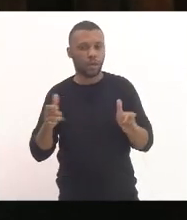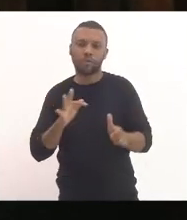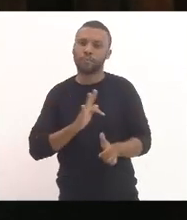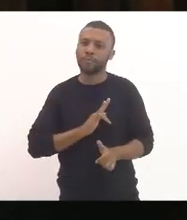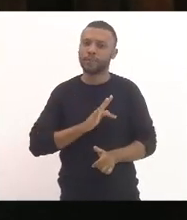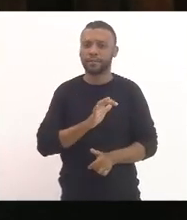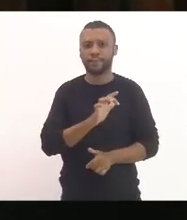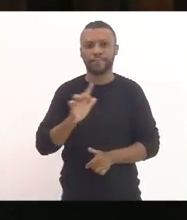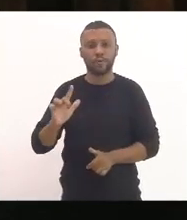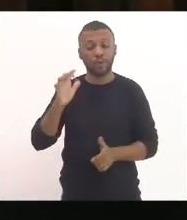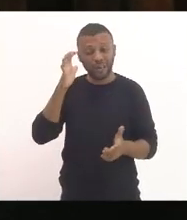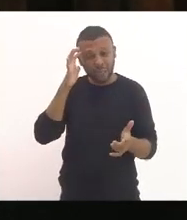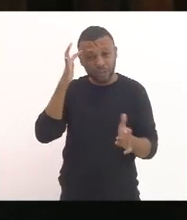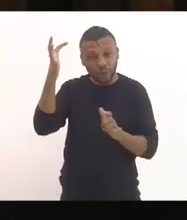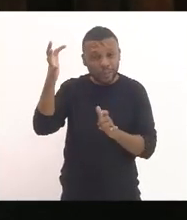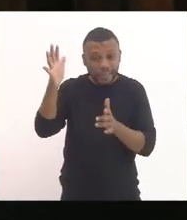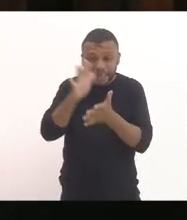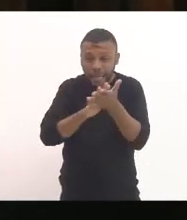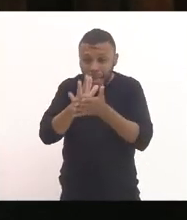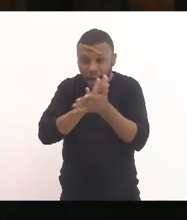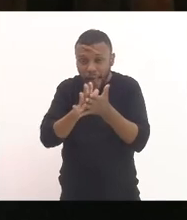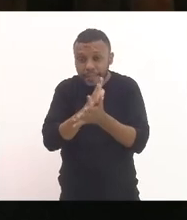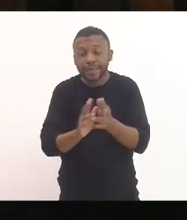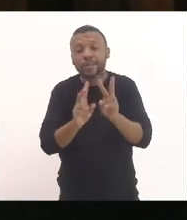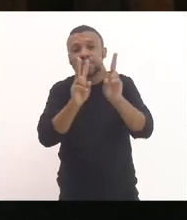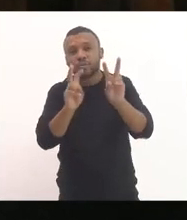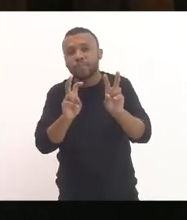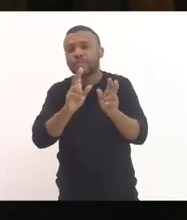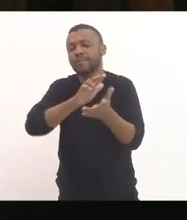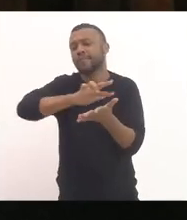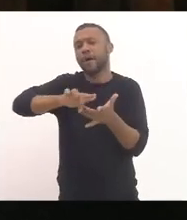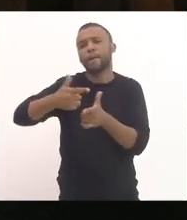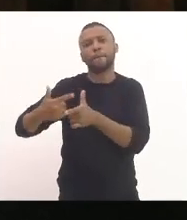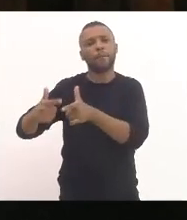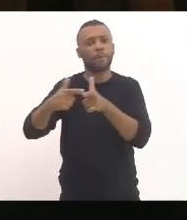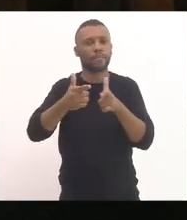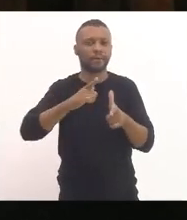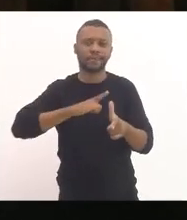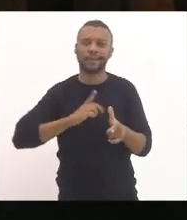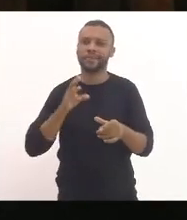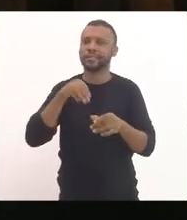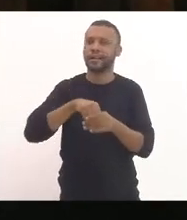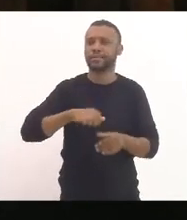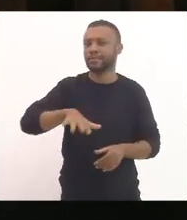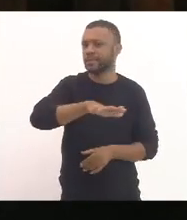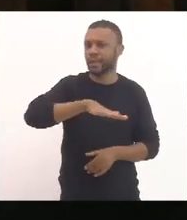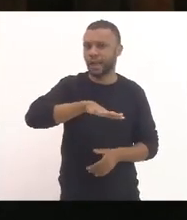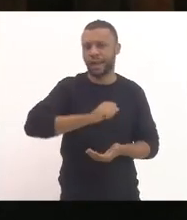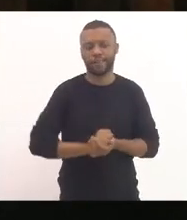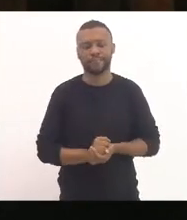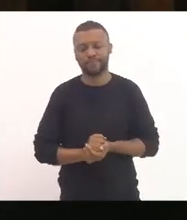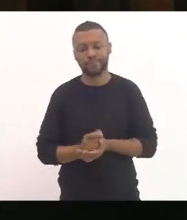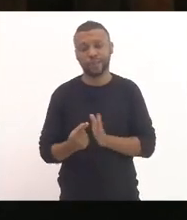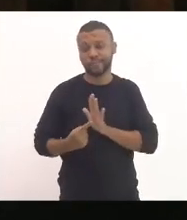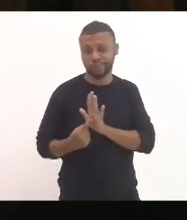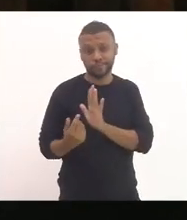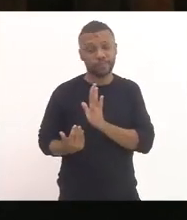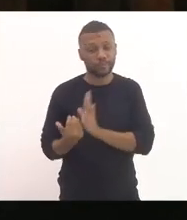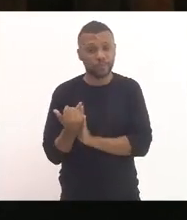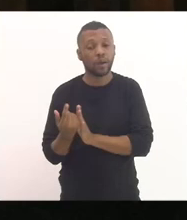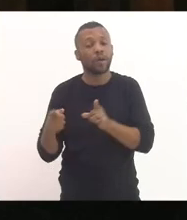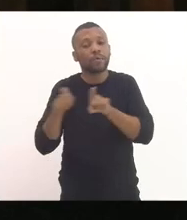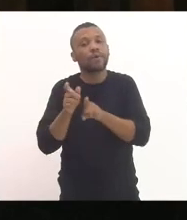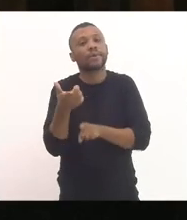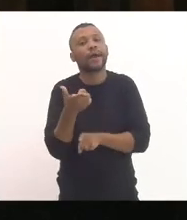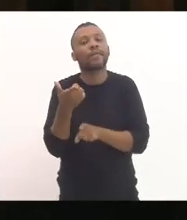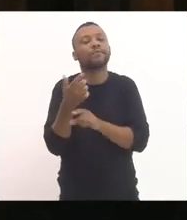não tendo solucionado a mínima parte dos inúmeros problemas enfrentados pelos mesmos diante dessa introdução eu quero